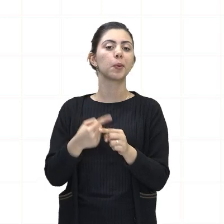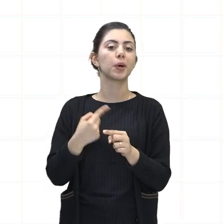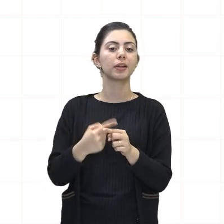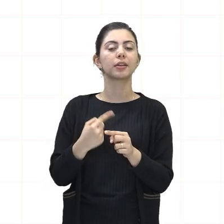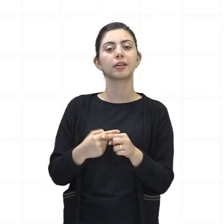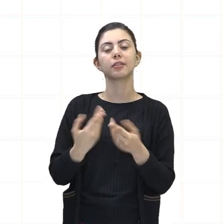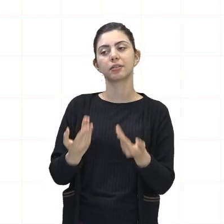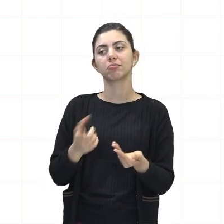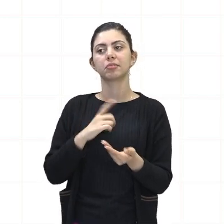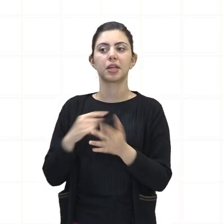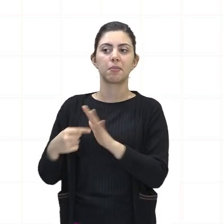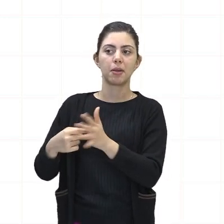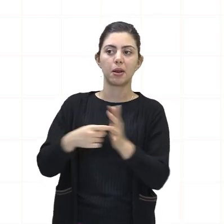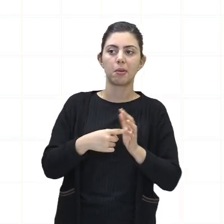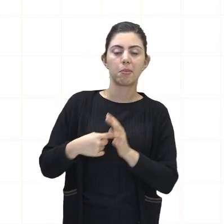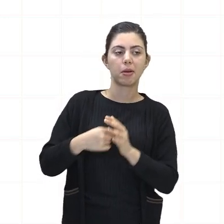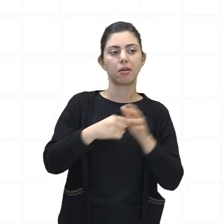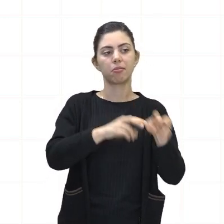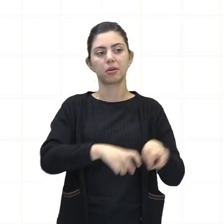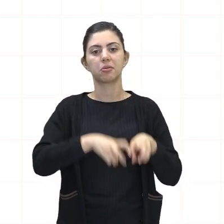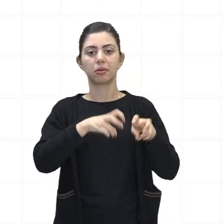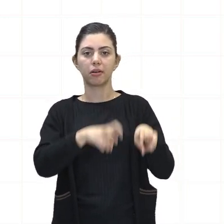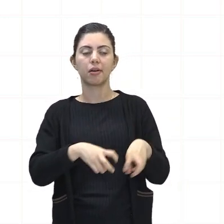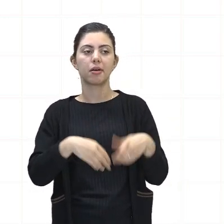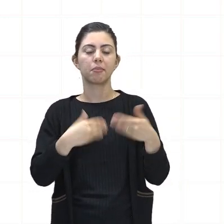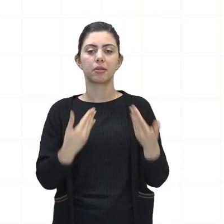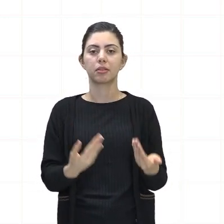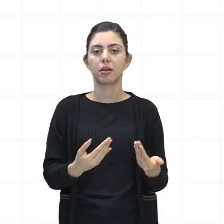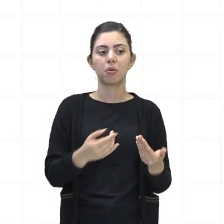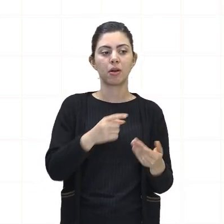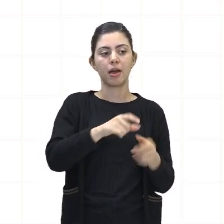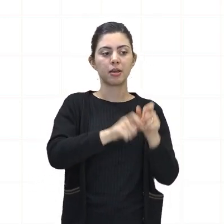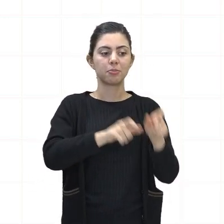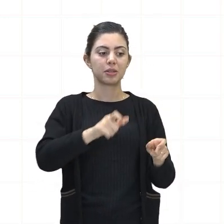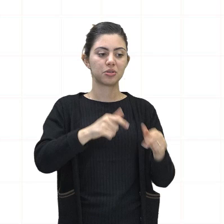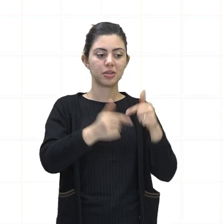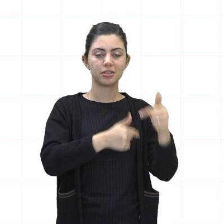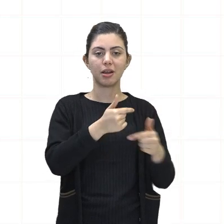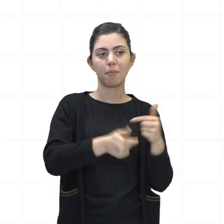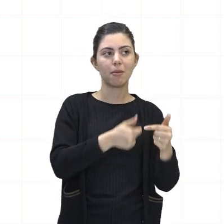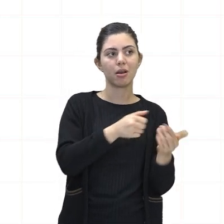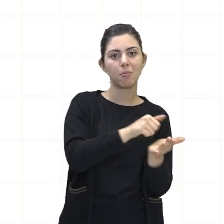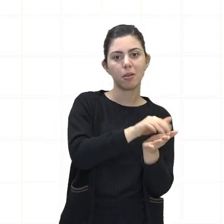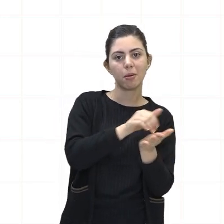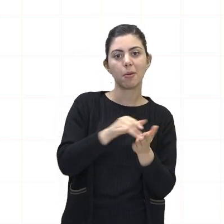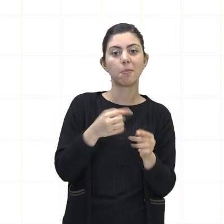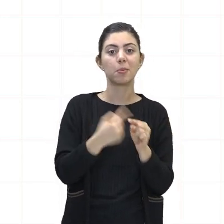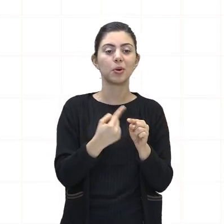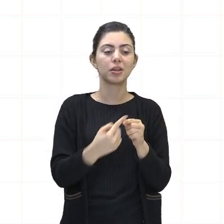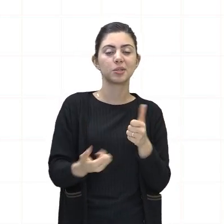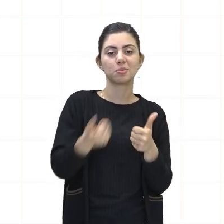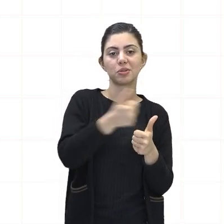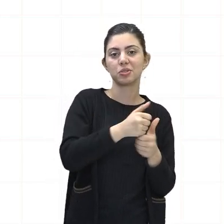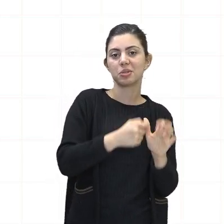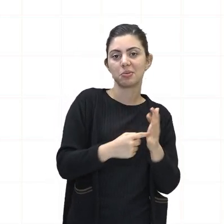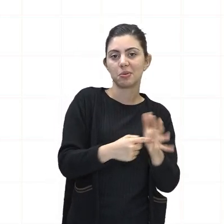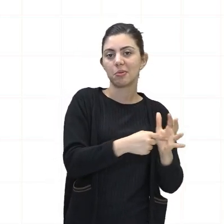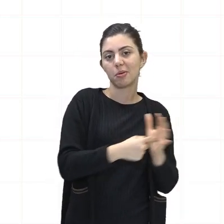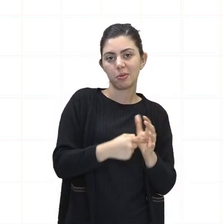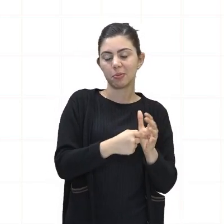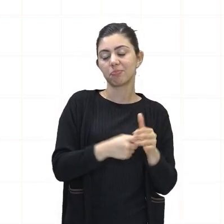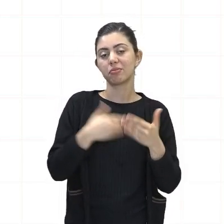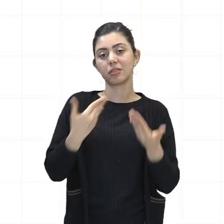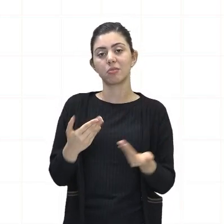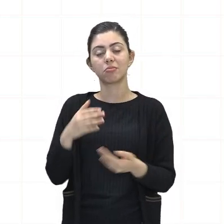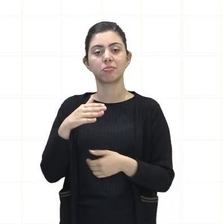a mecanização do campo, né? Menor necessidade de mão de obra rural, os adultos, né? As pessoas que trabalham, na maioria dos casos, né?